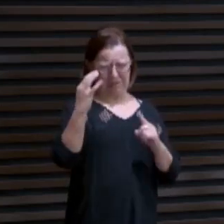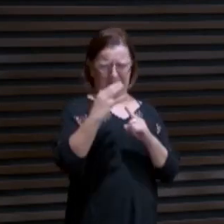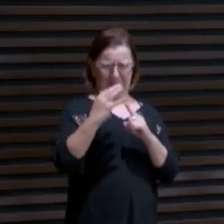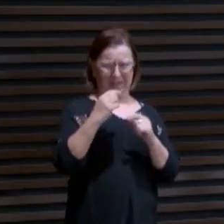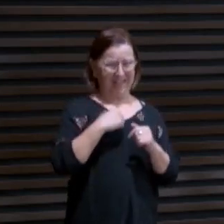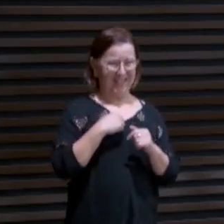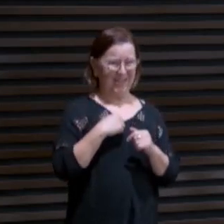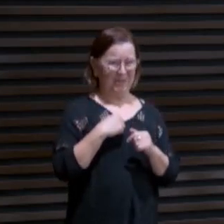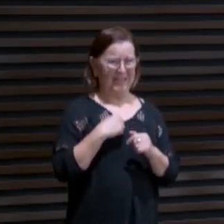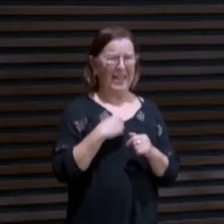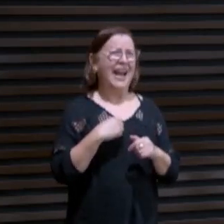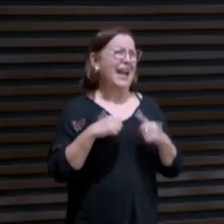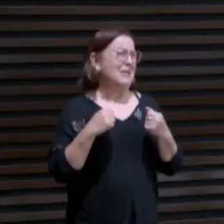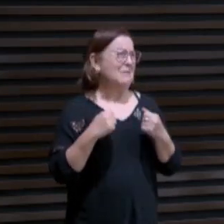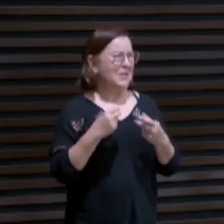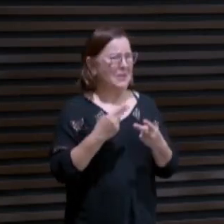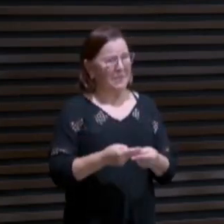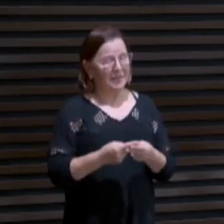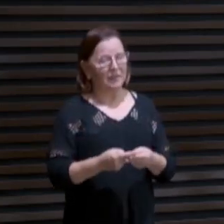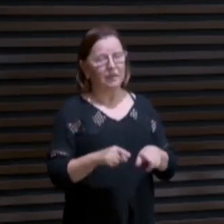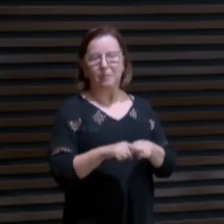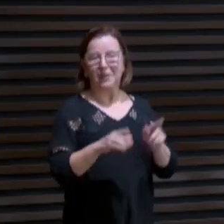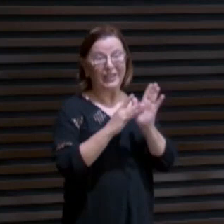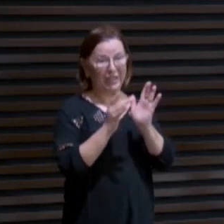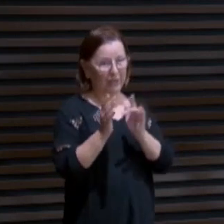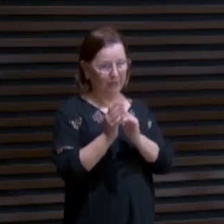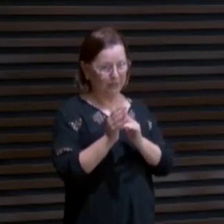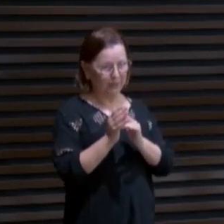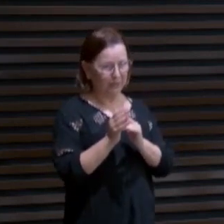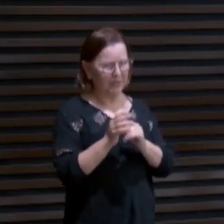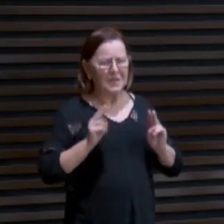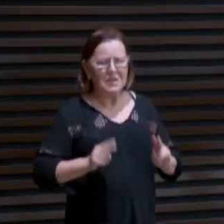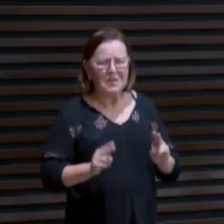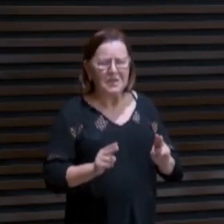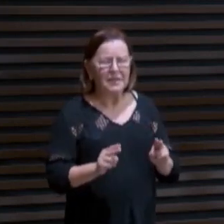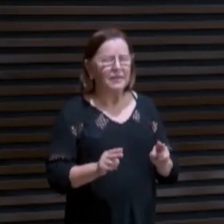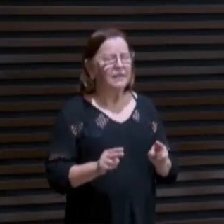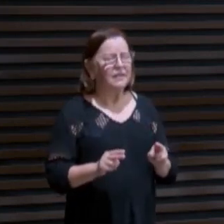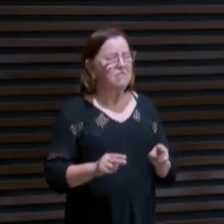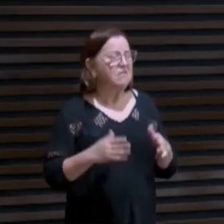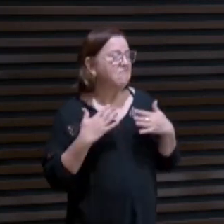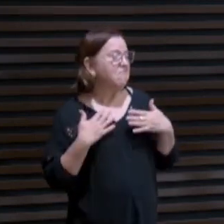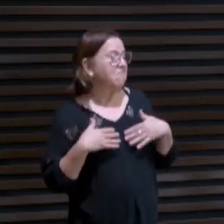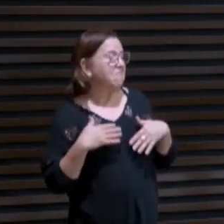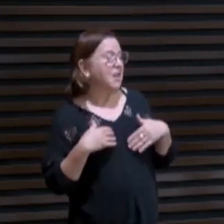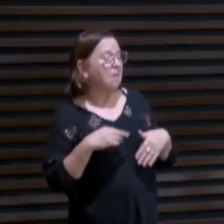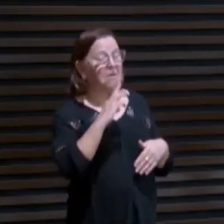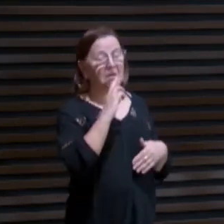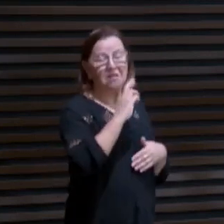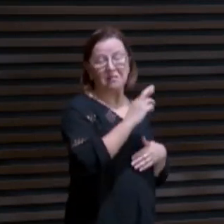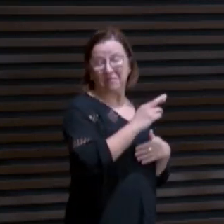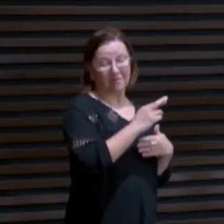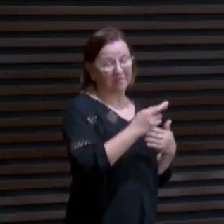ele estava muito mais calmo do que Pilatos, absolutamente sereno, e ele responde